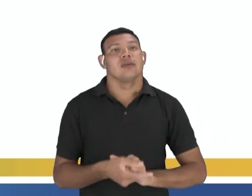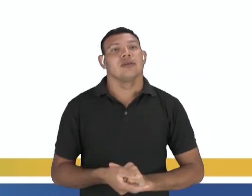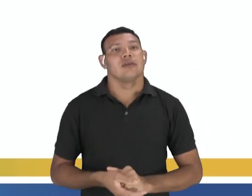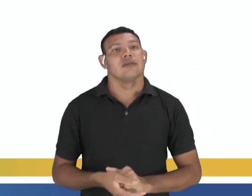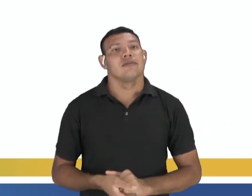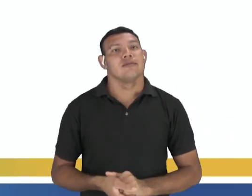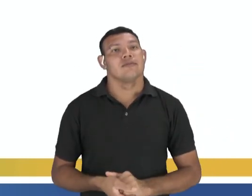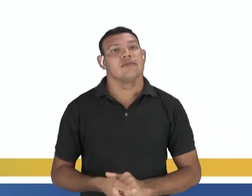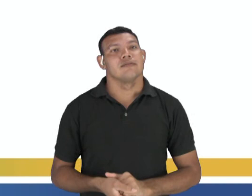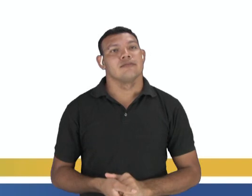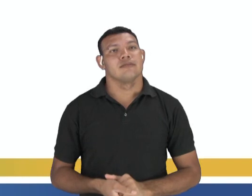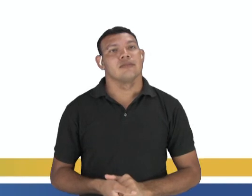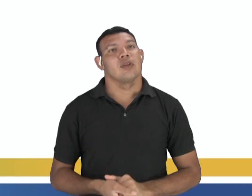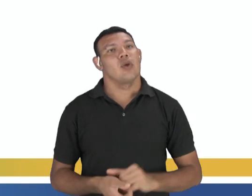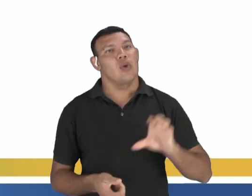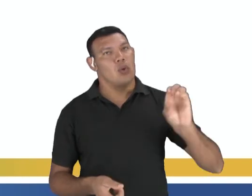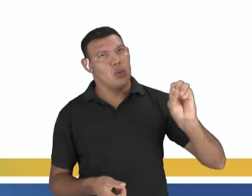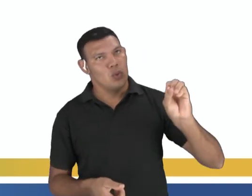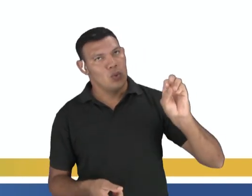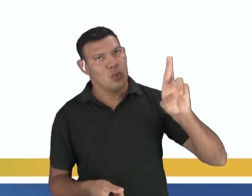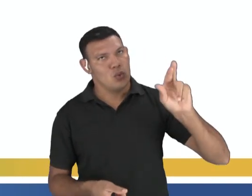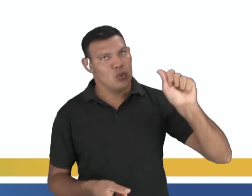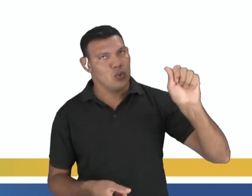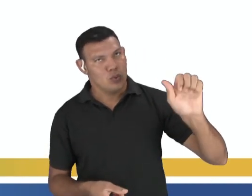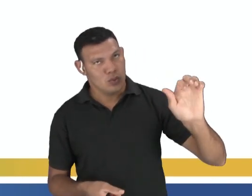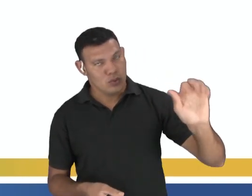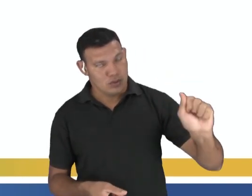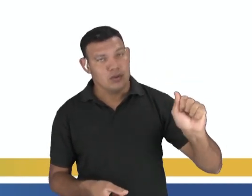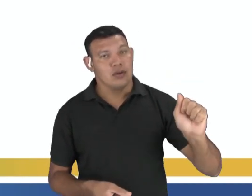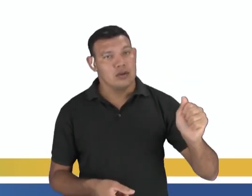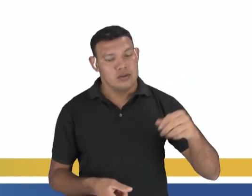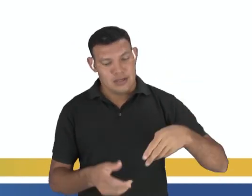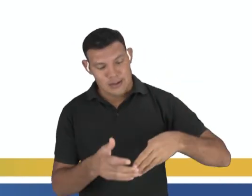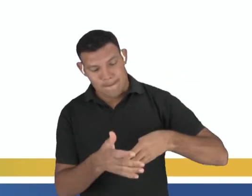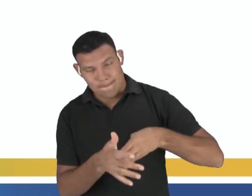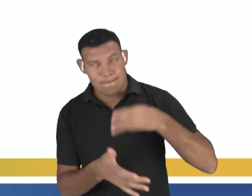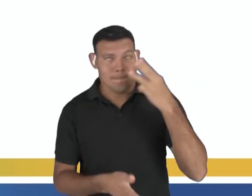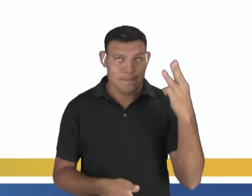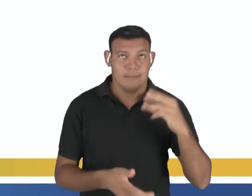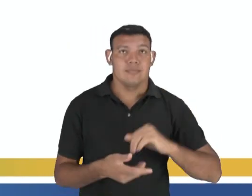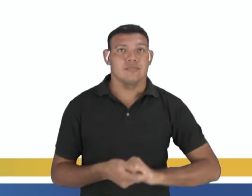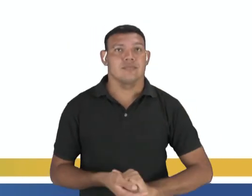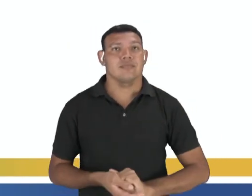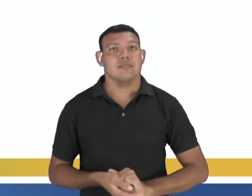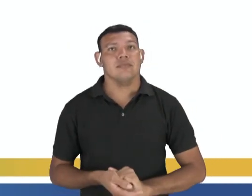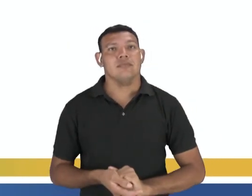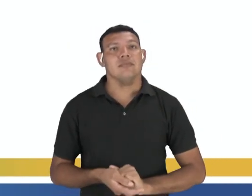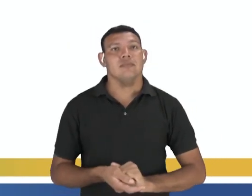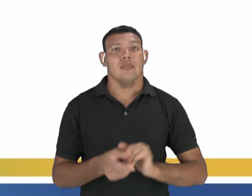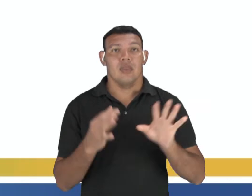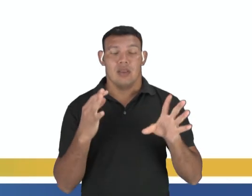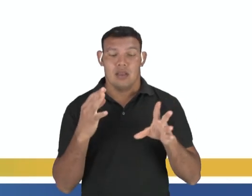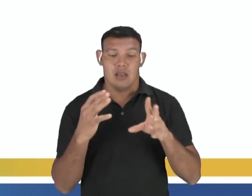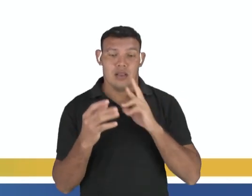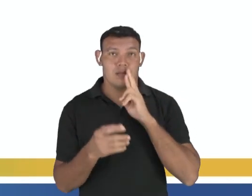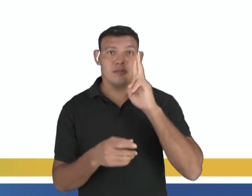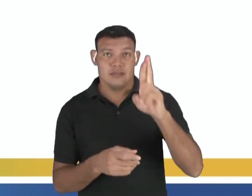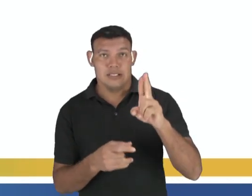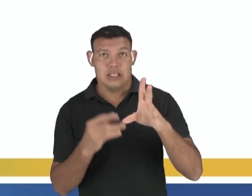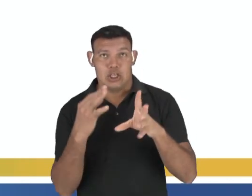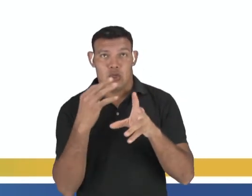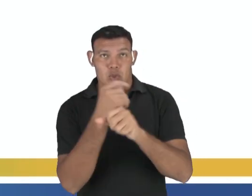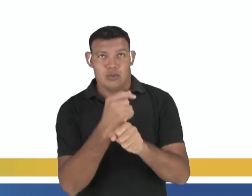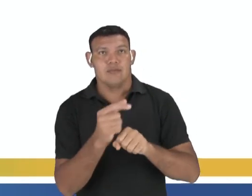coroa, coroa, coroa. Então, as probabilidades são, a probabilidade vai ser dada pelo produto 1 sobre